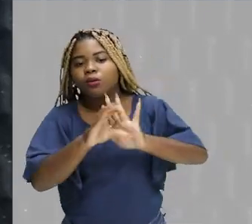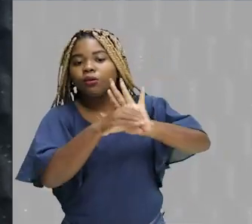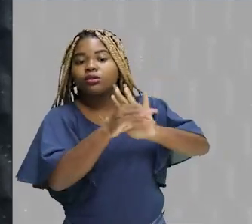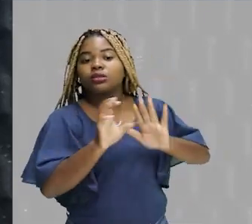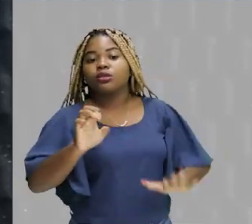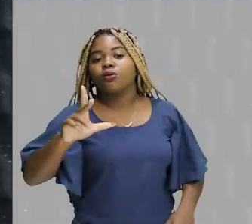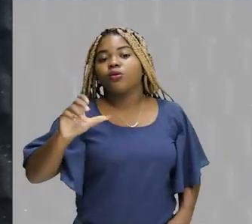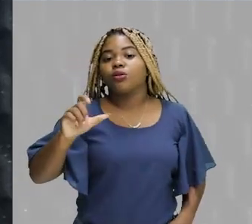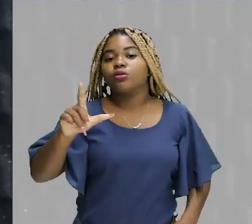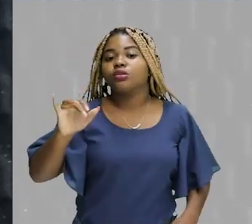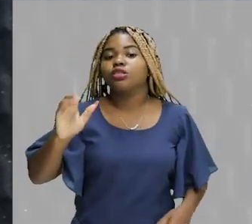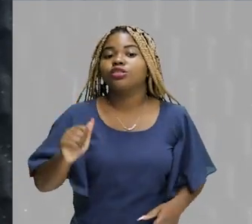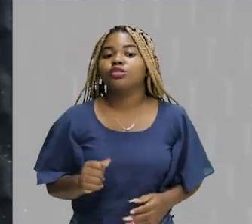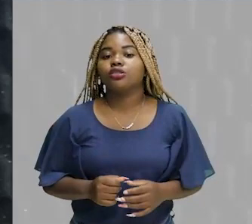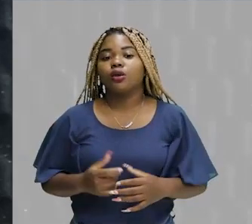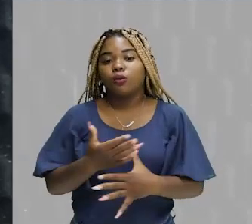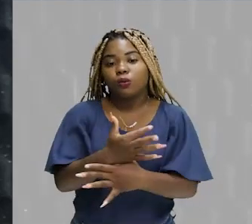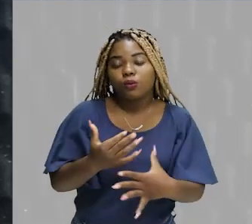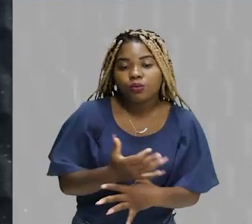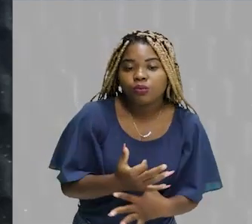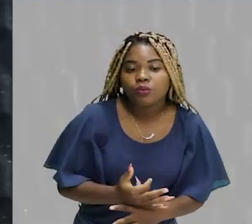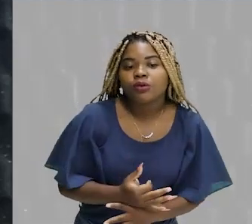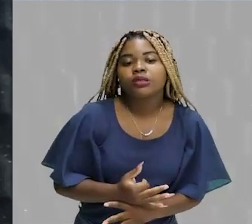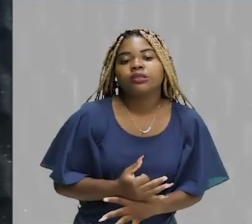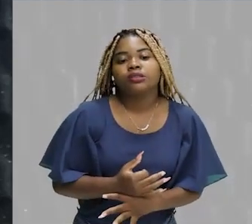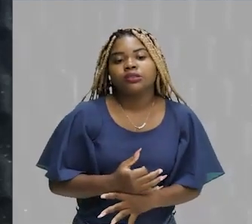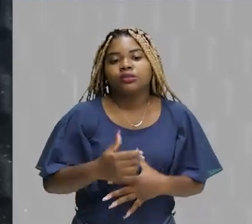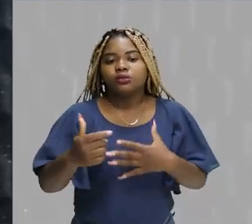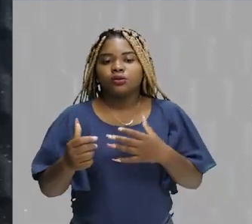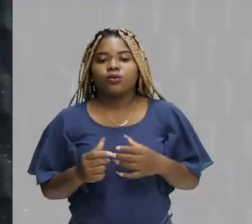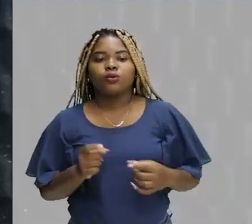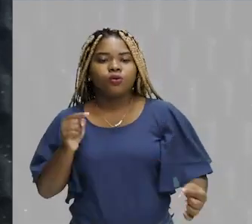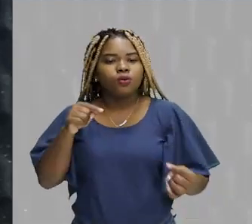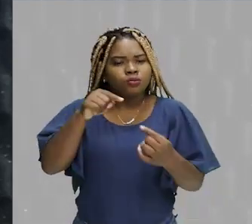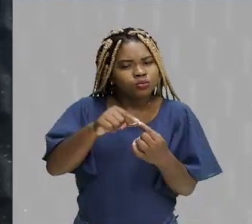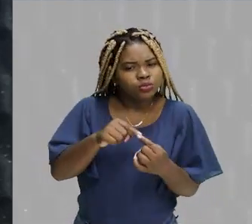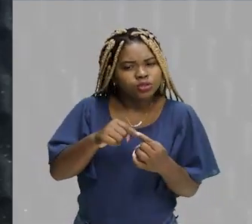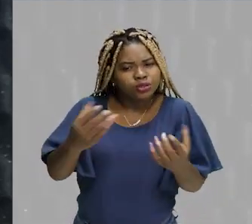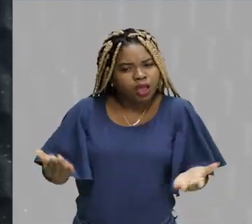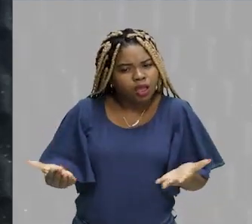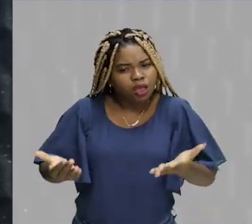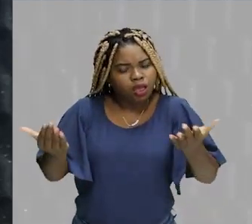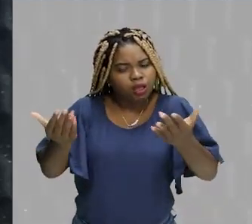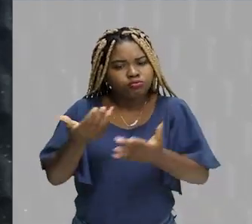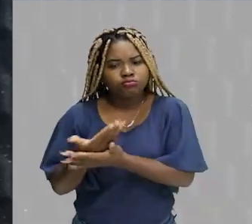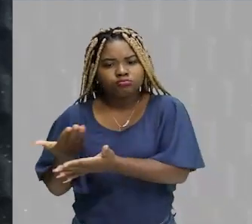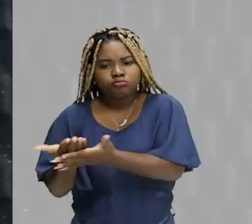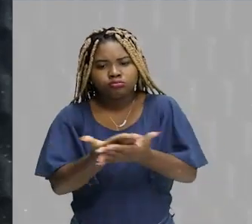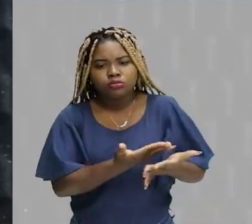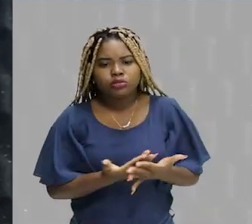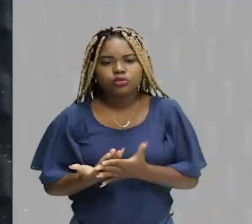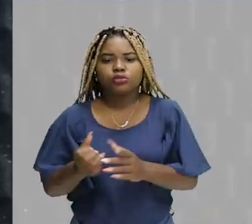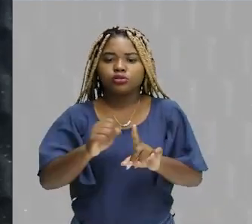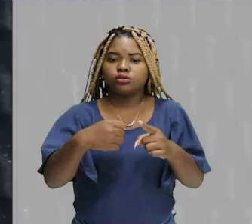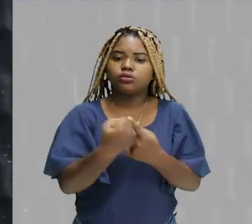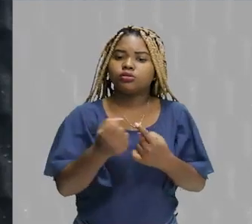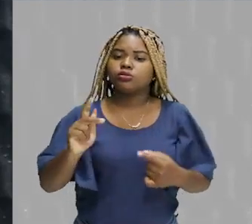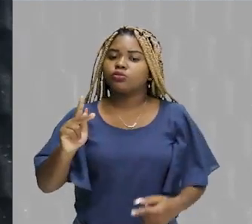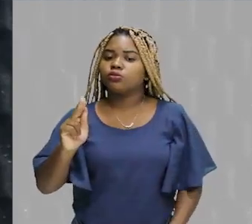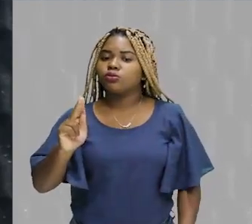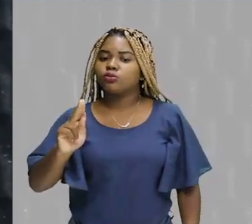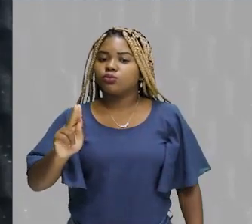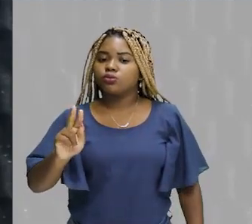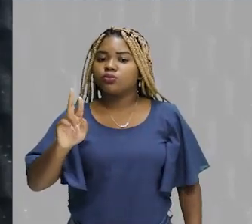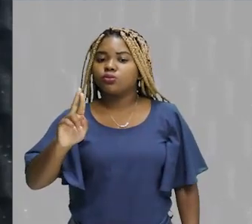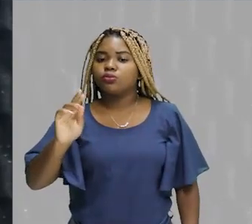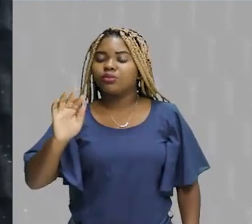urbana, com a finalidade de sustentar, teoricamente, os estudos de sociologia urbana que eles